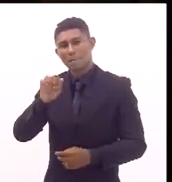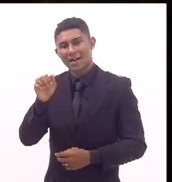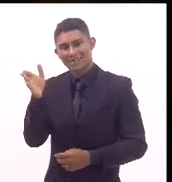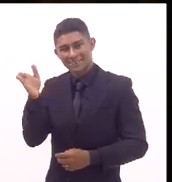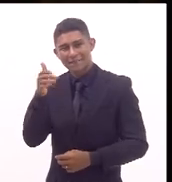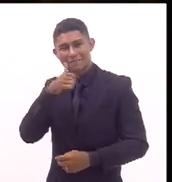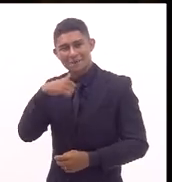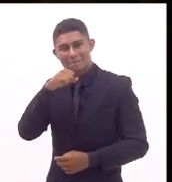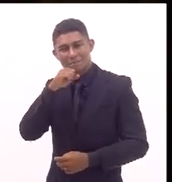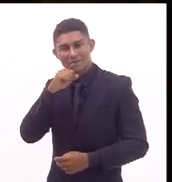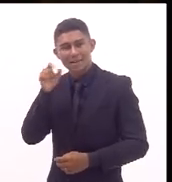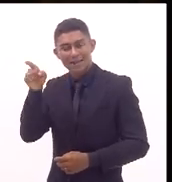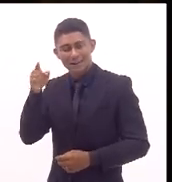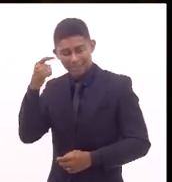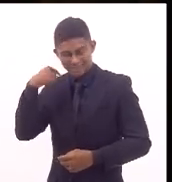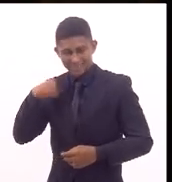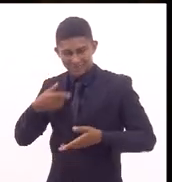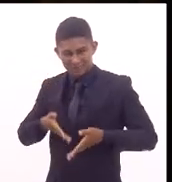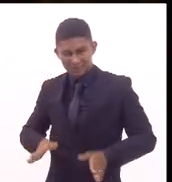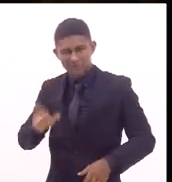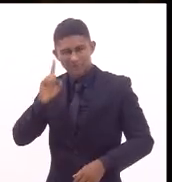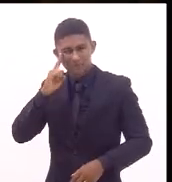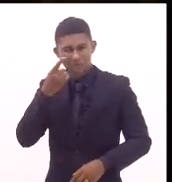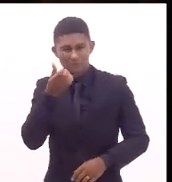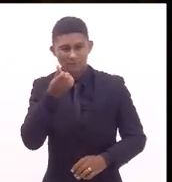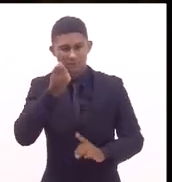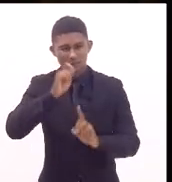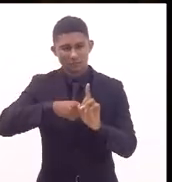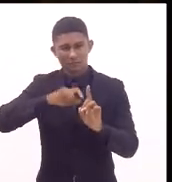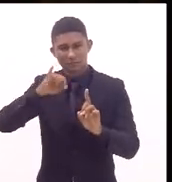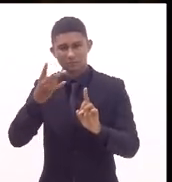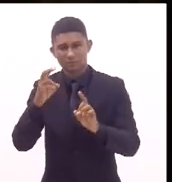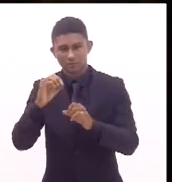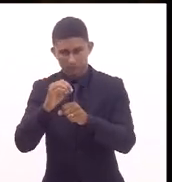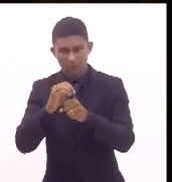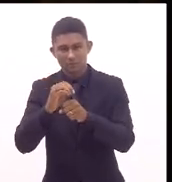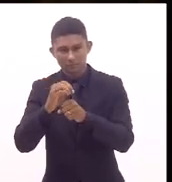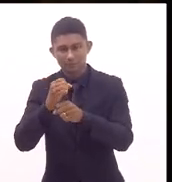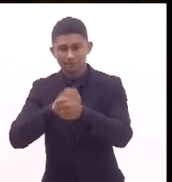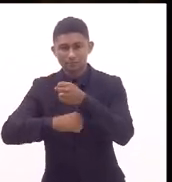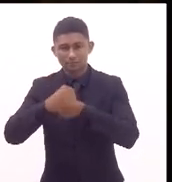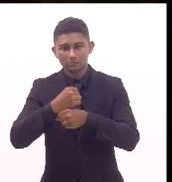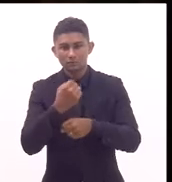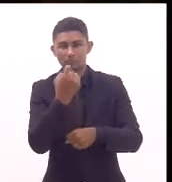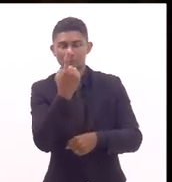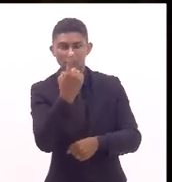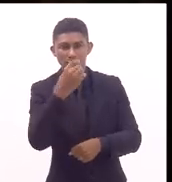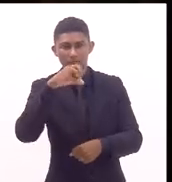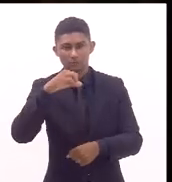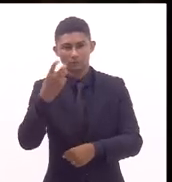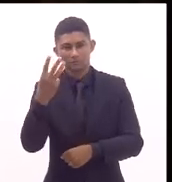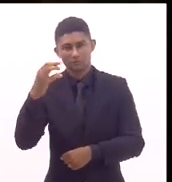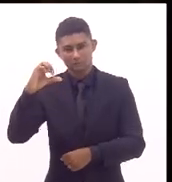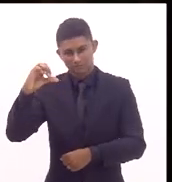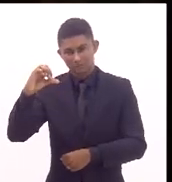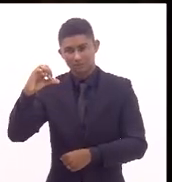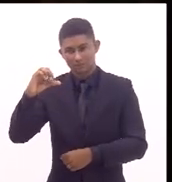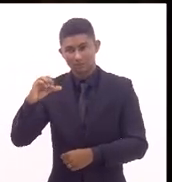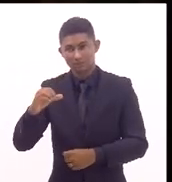Pariu no dia seis de Junho de 1939 vamos fazer 83 anos daqui a pouco